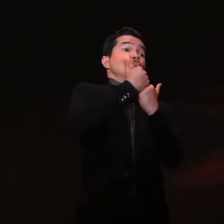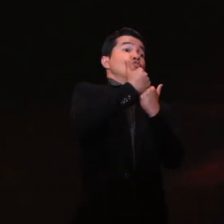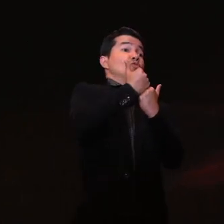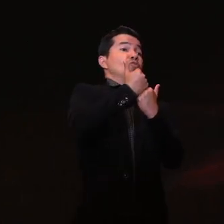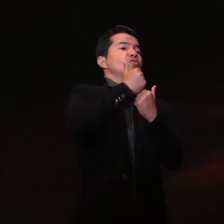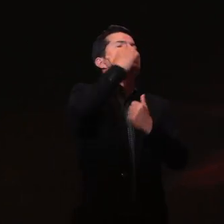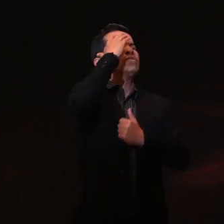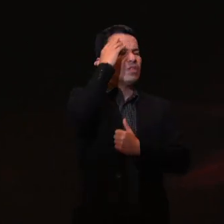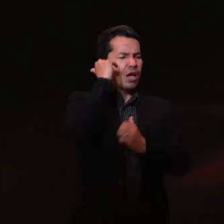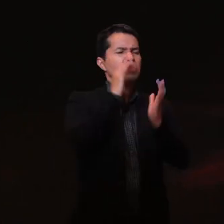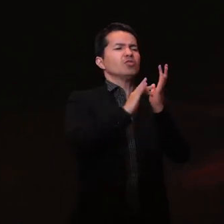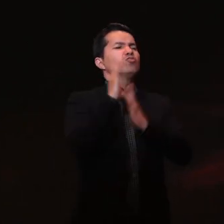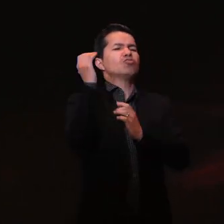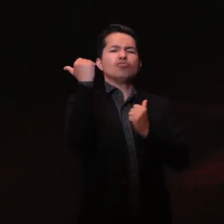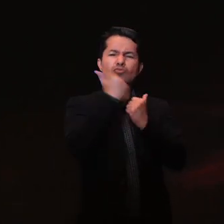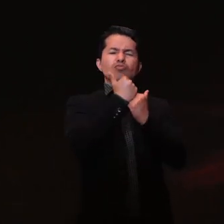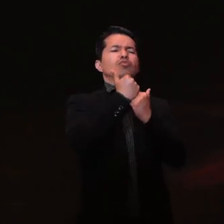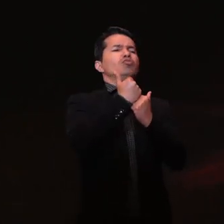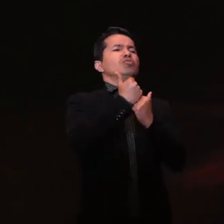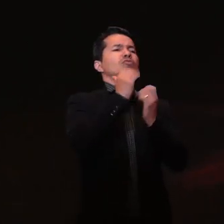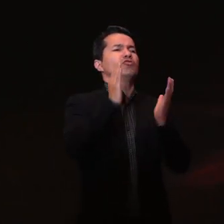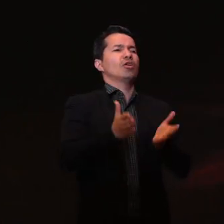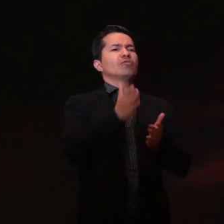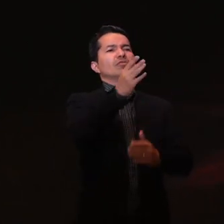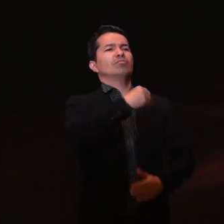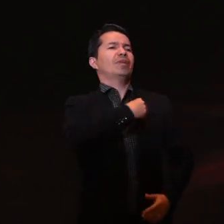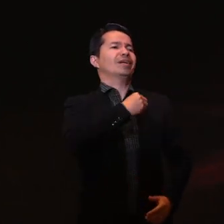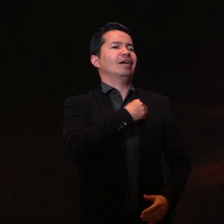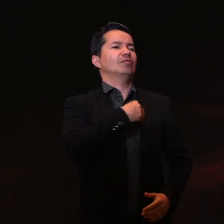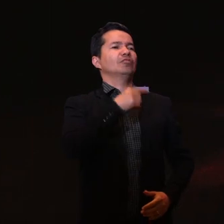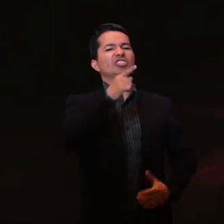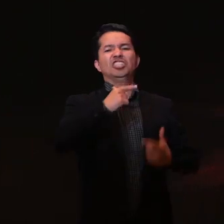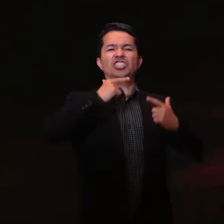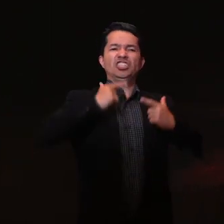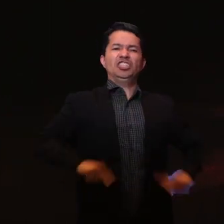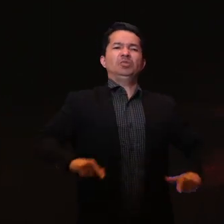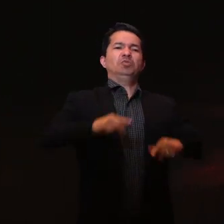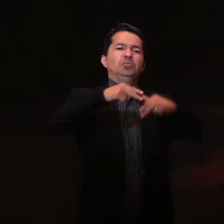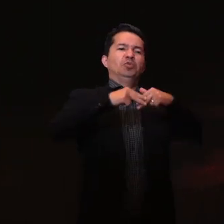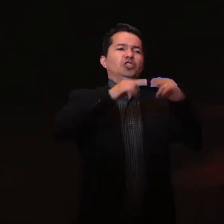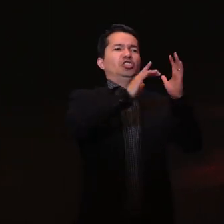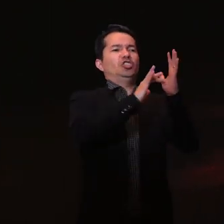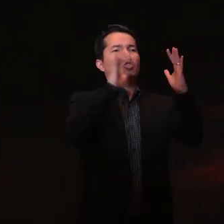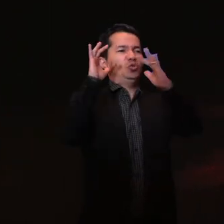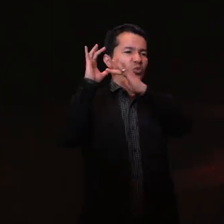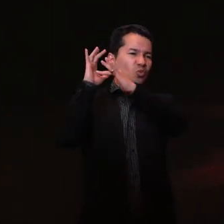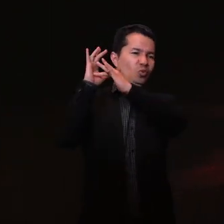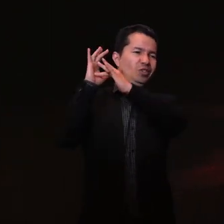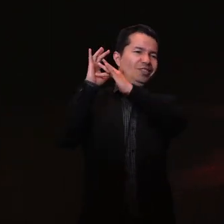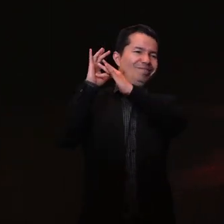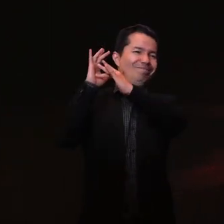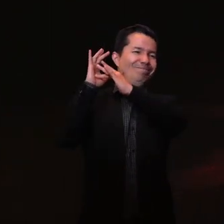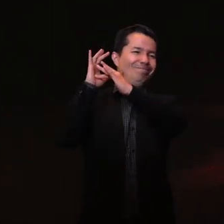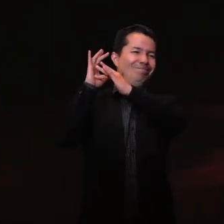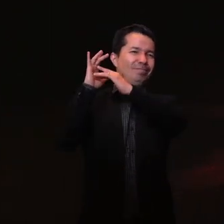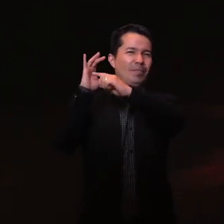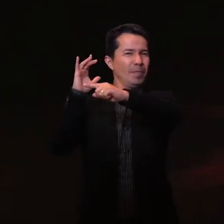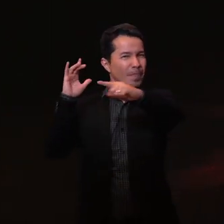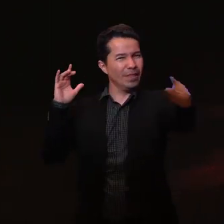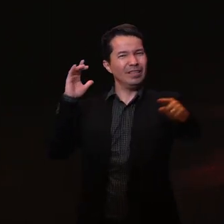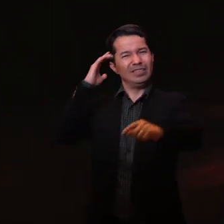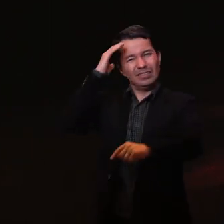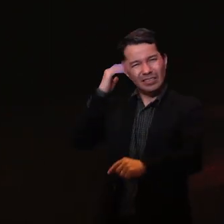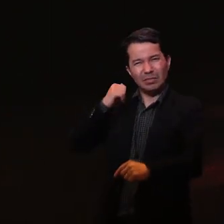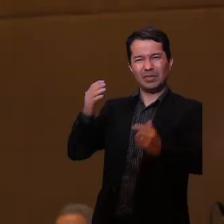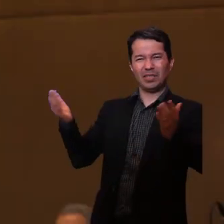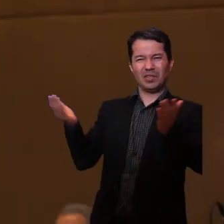ouve e abençoa. Porque agora você não anda perdido, porque o Espírito de Deus te dirige. Porque agora